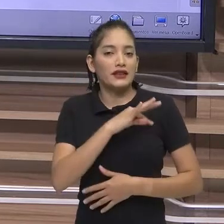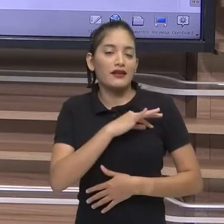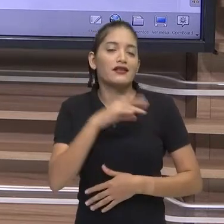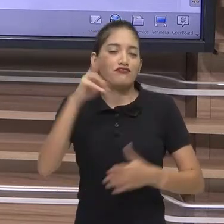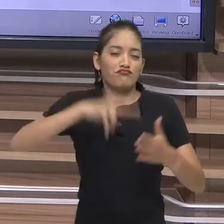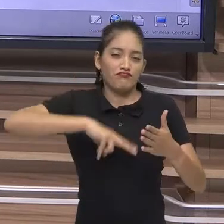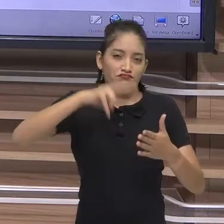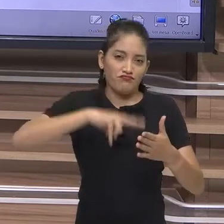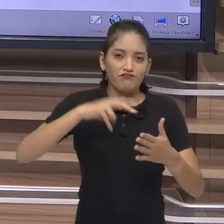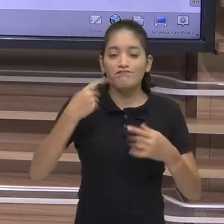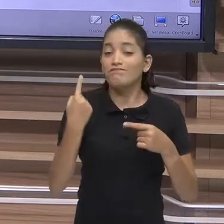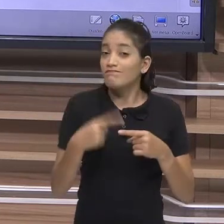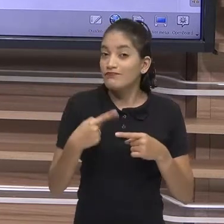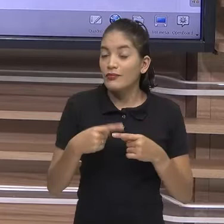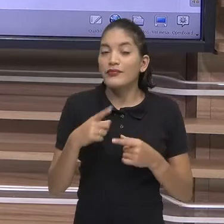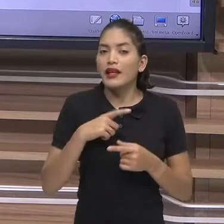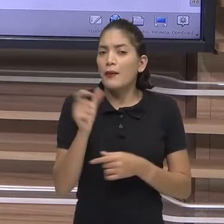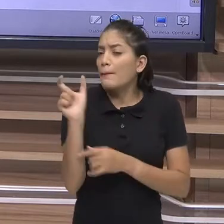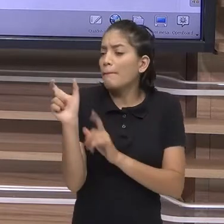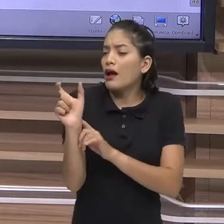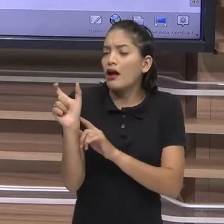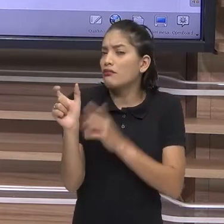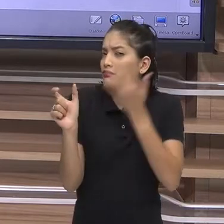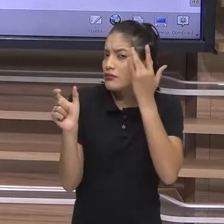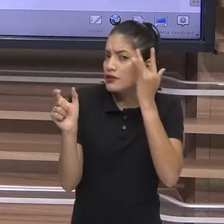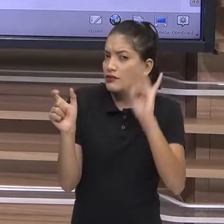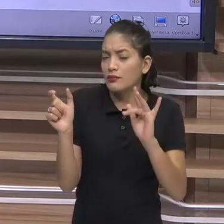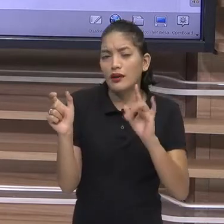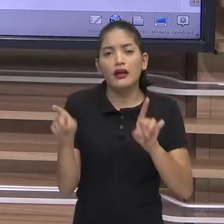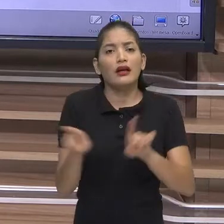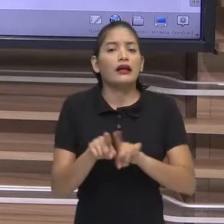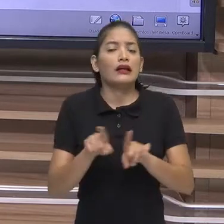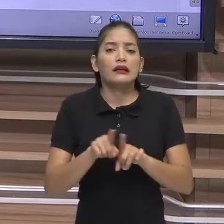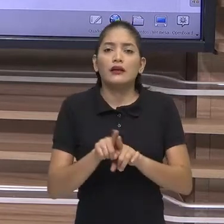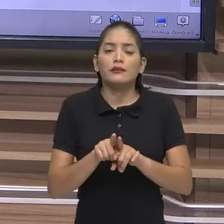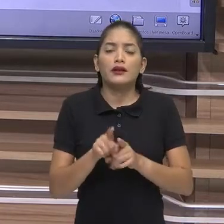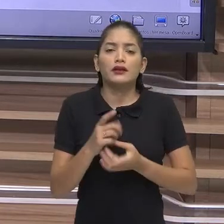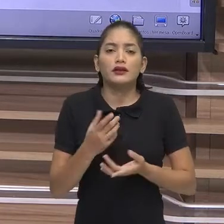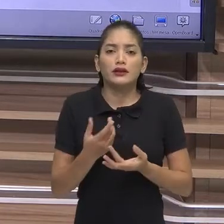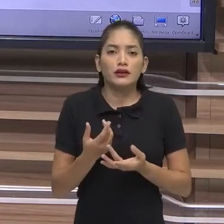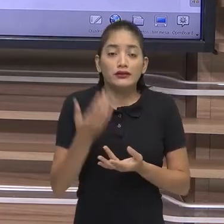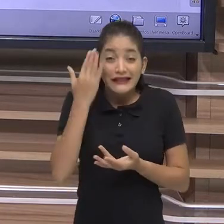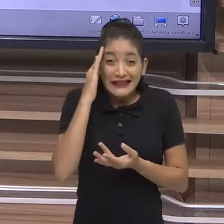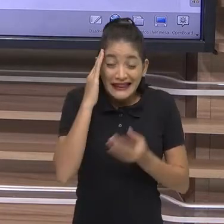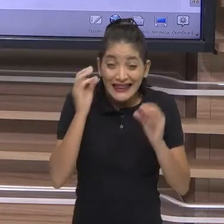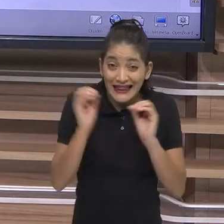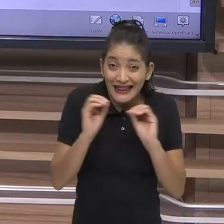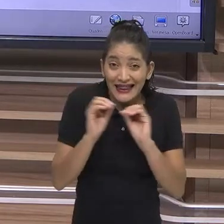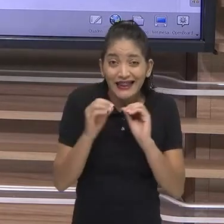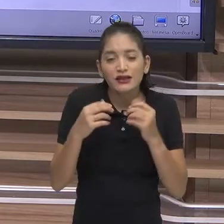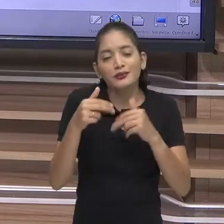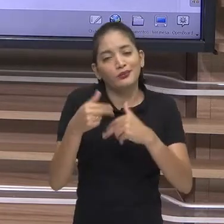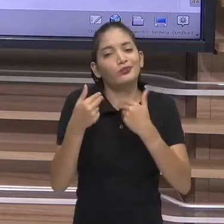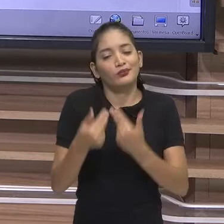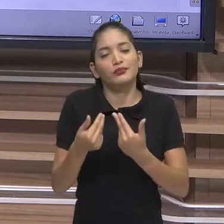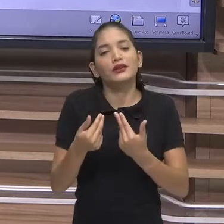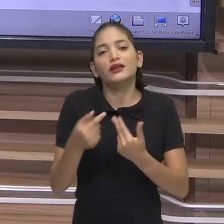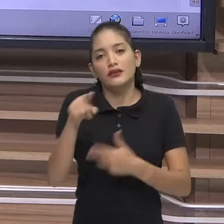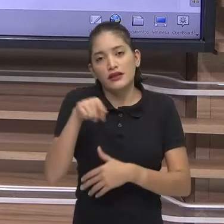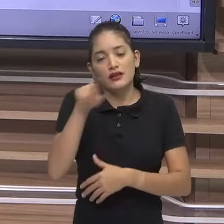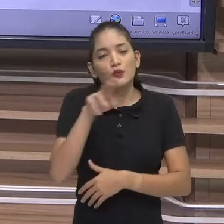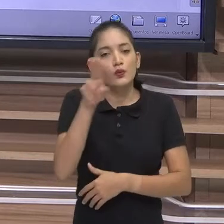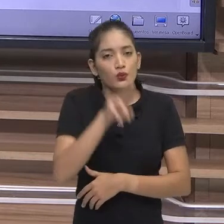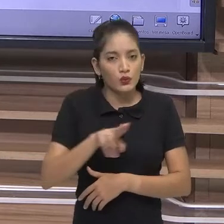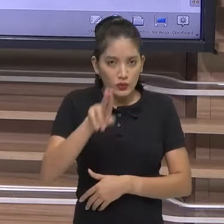até porque vai ter palavras que vocês não vão saber, que vocês não vão entender, e por isso vocês vão